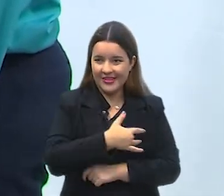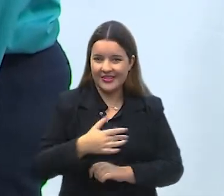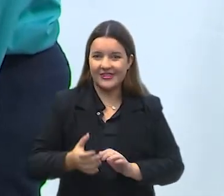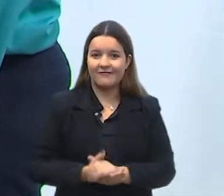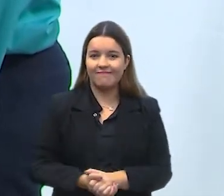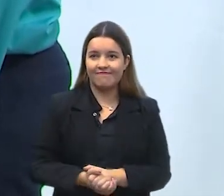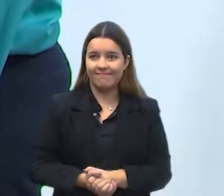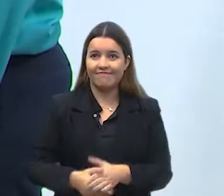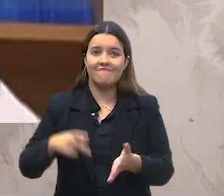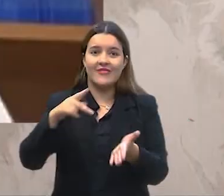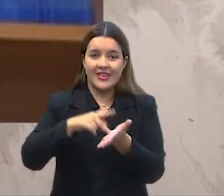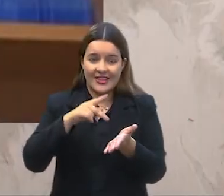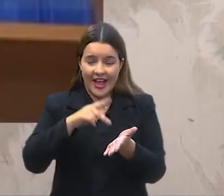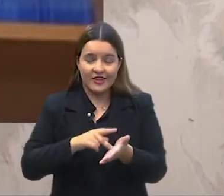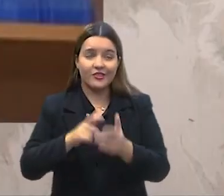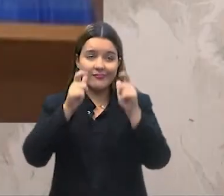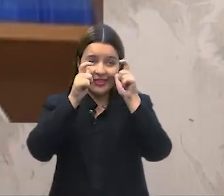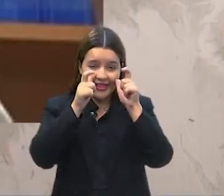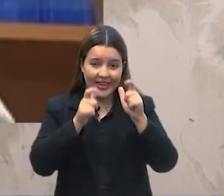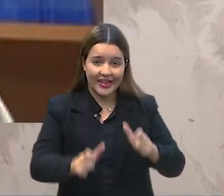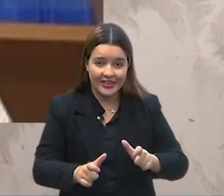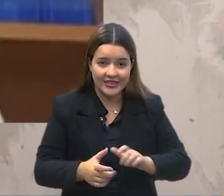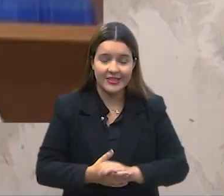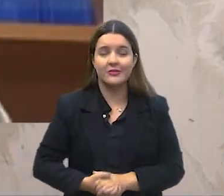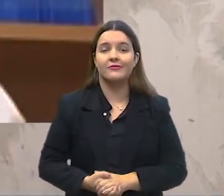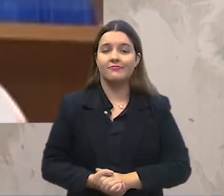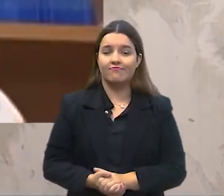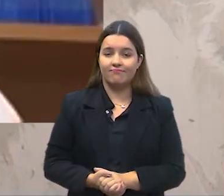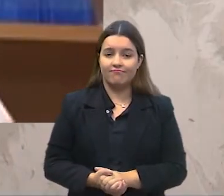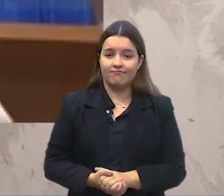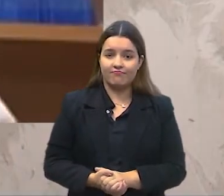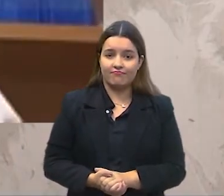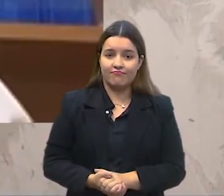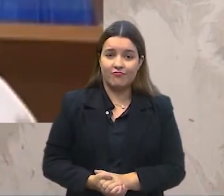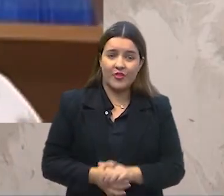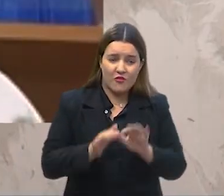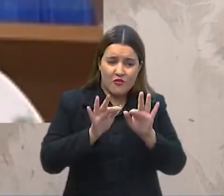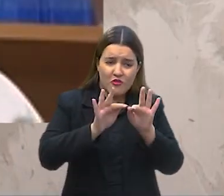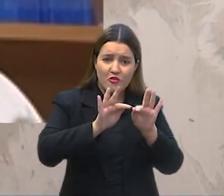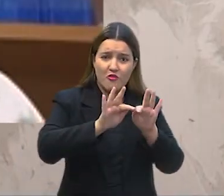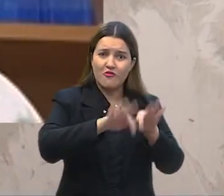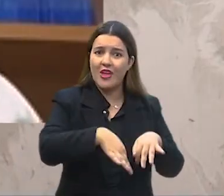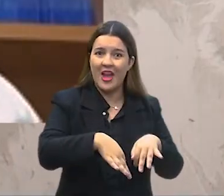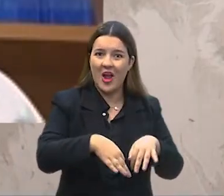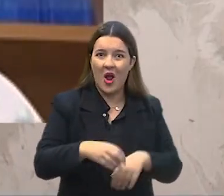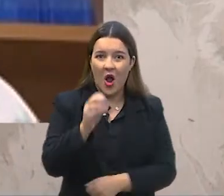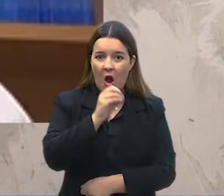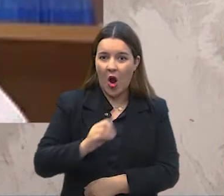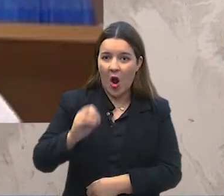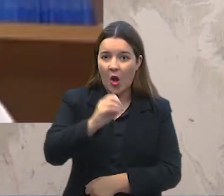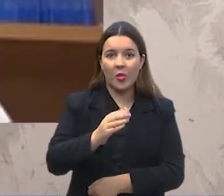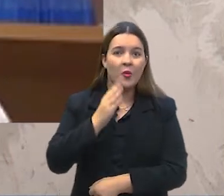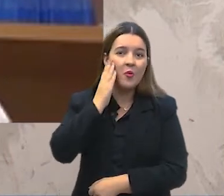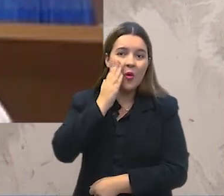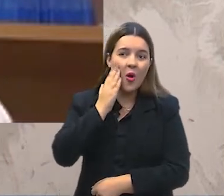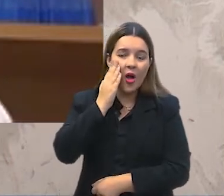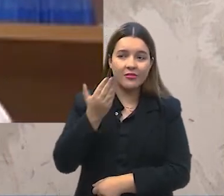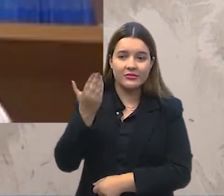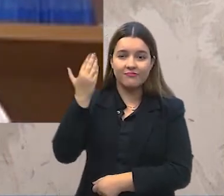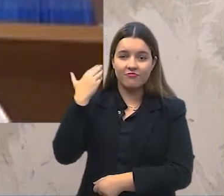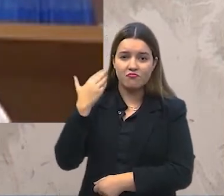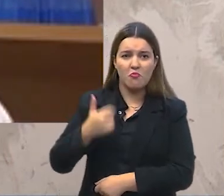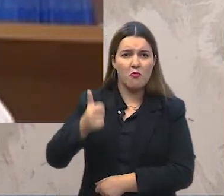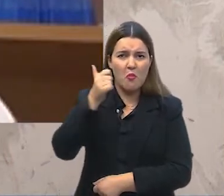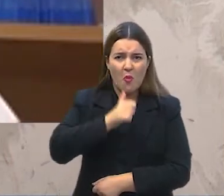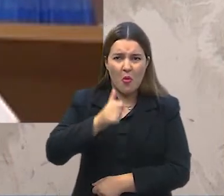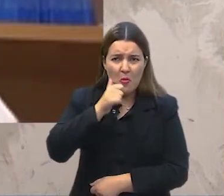É interessante isso, né? A gente está há pouco aí com o Outubro Rosa, né? E as mulheres